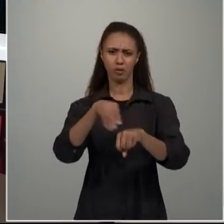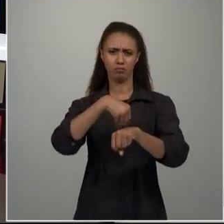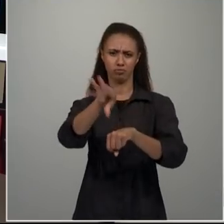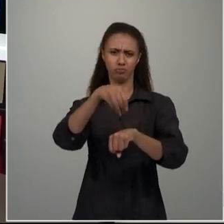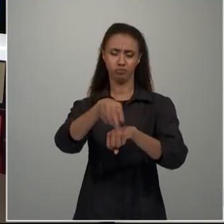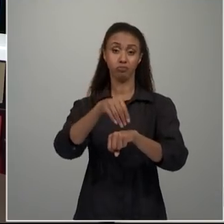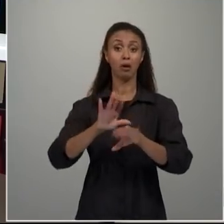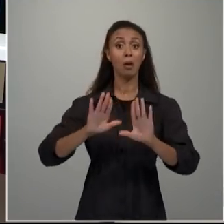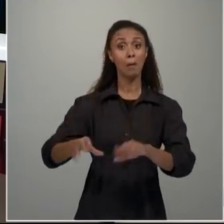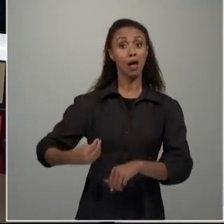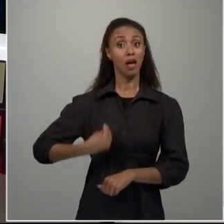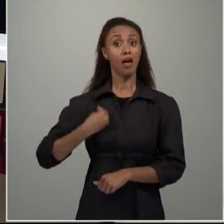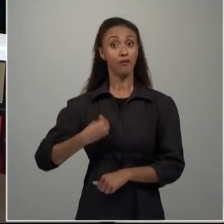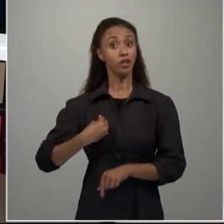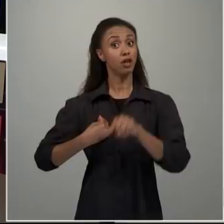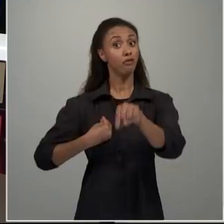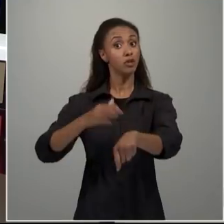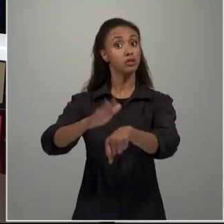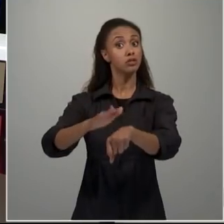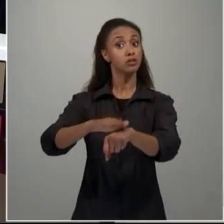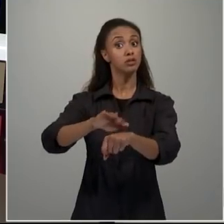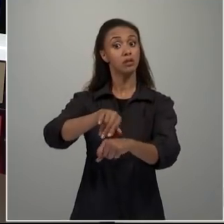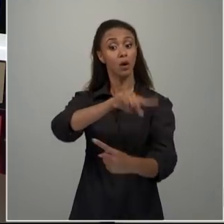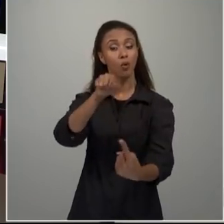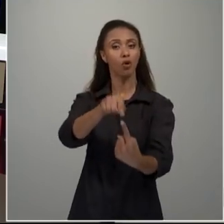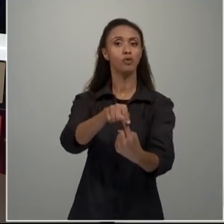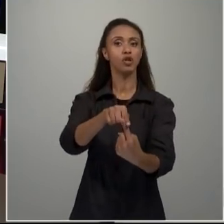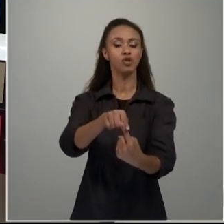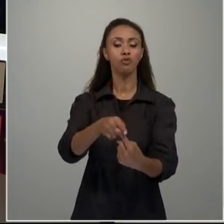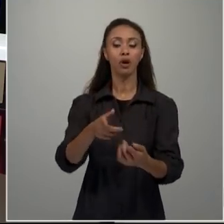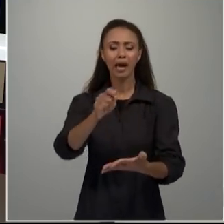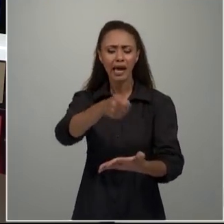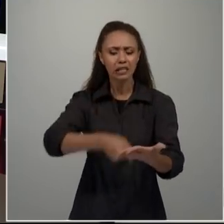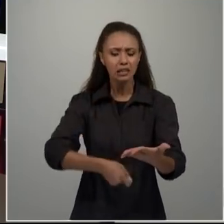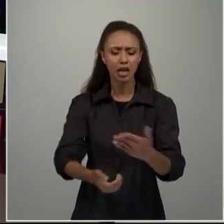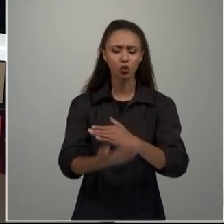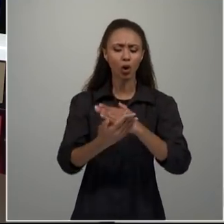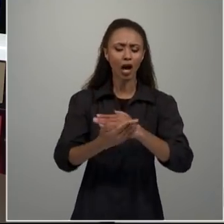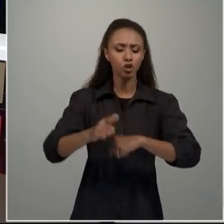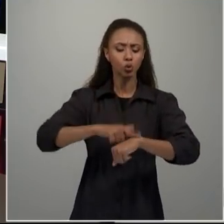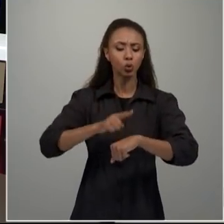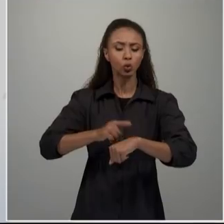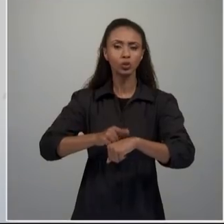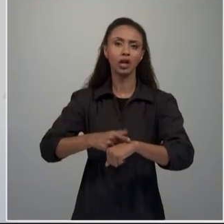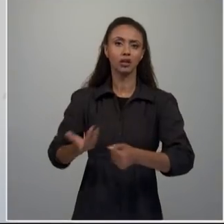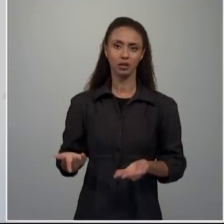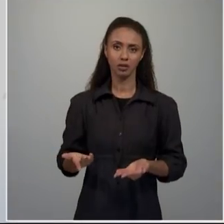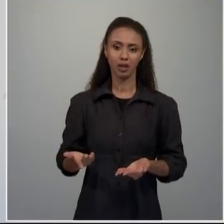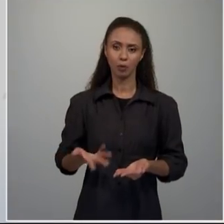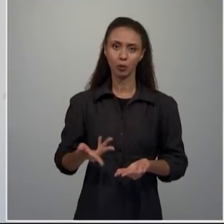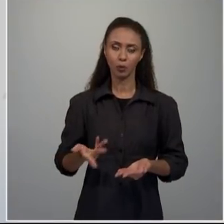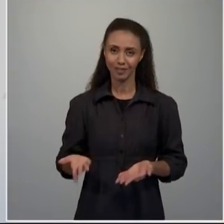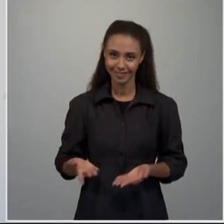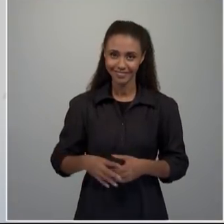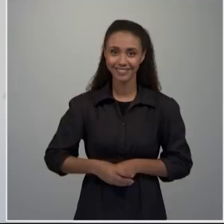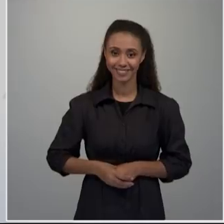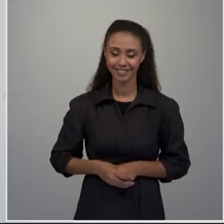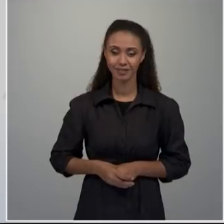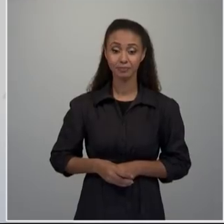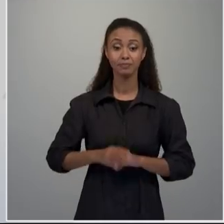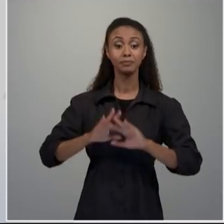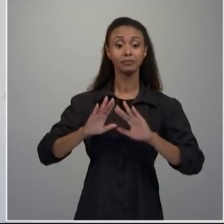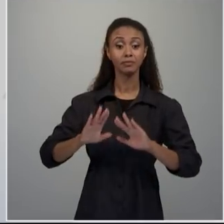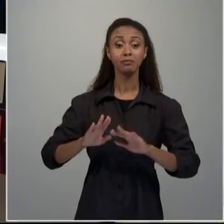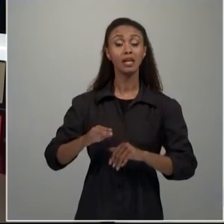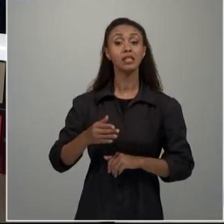estabelece um objetivo que eu quero do st para você não perder tempo tá depois vem o conhecimento prévio é muito mais fácil